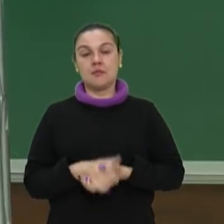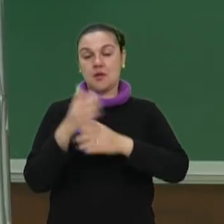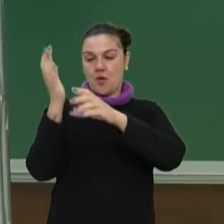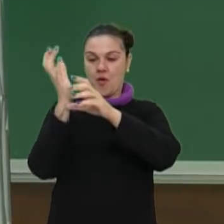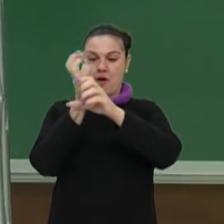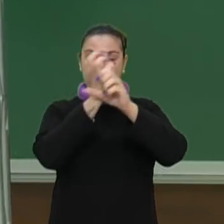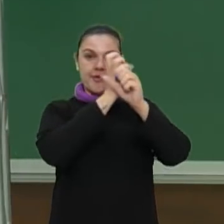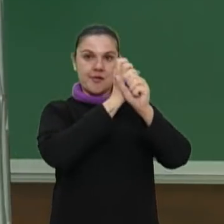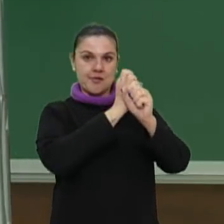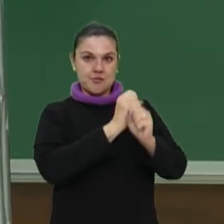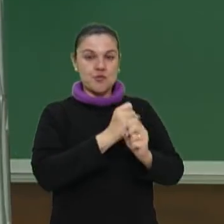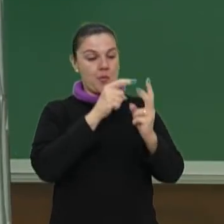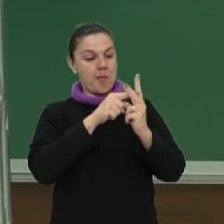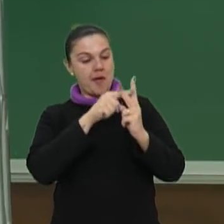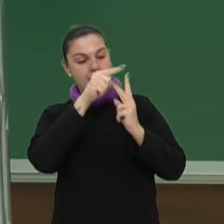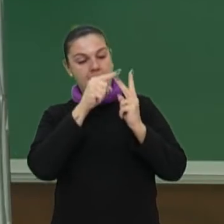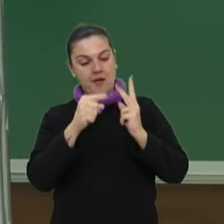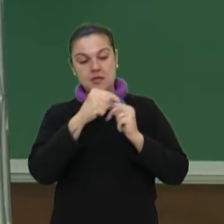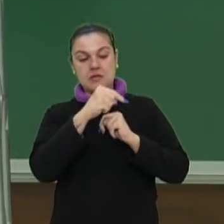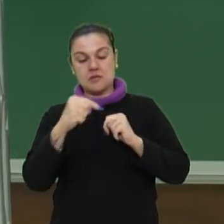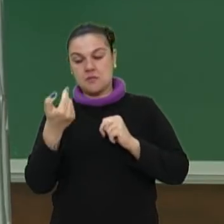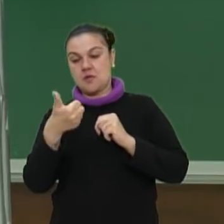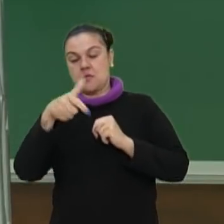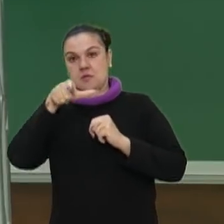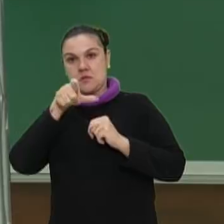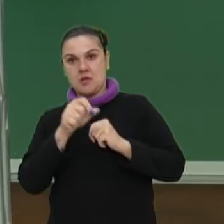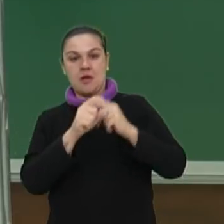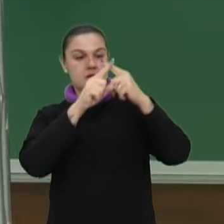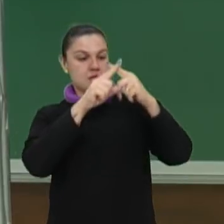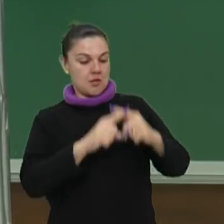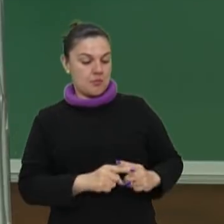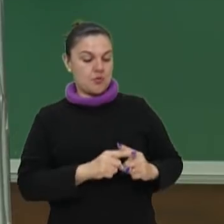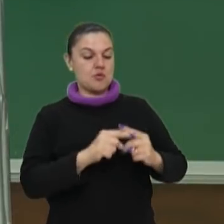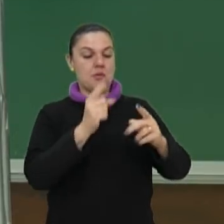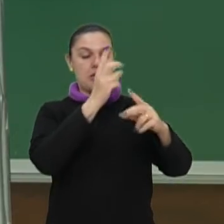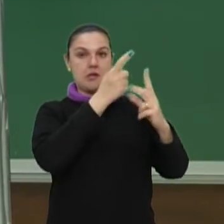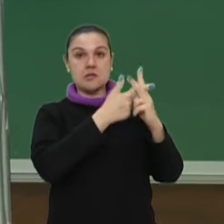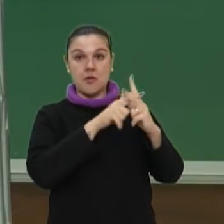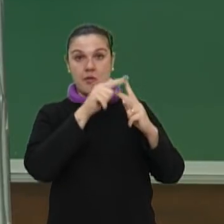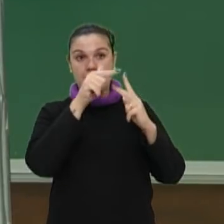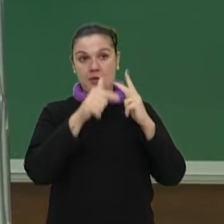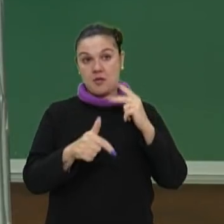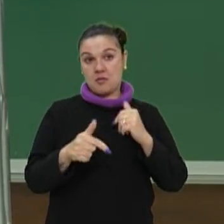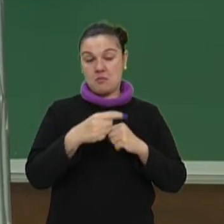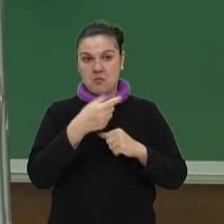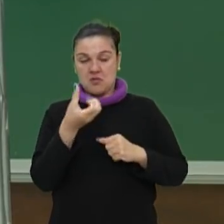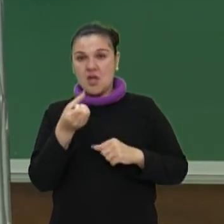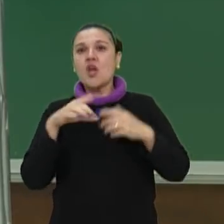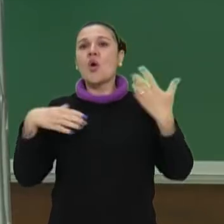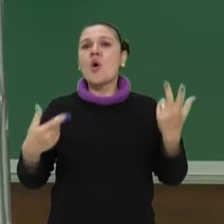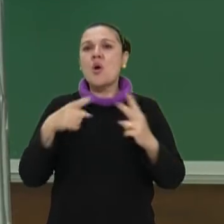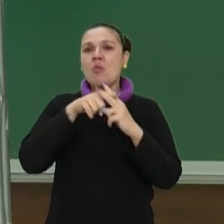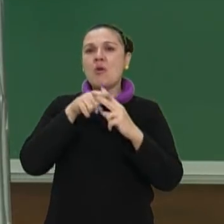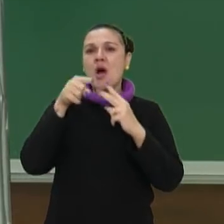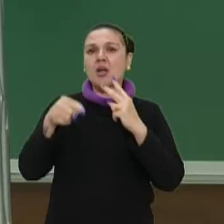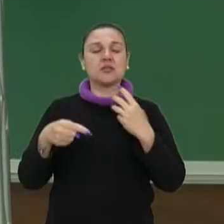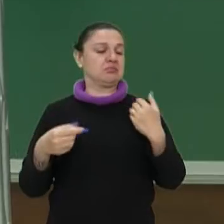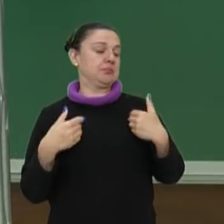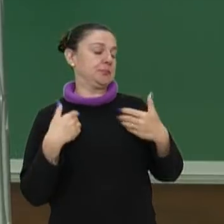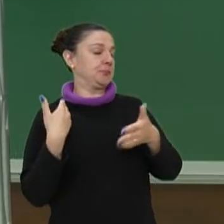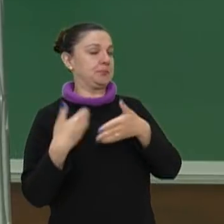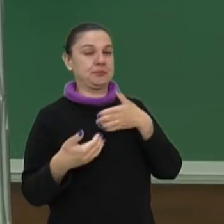soma das duas raízes é menos 10 e o produto das duas raízes é menos 6. Quais são as duas raízes? Não sei,